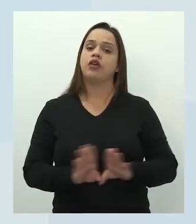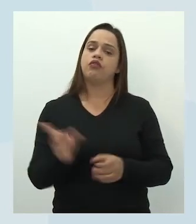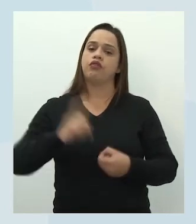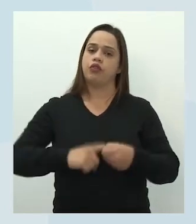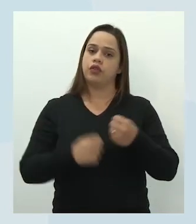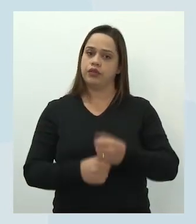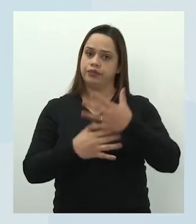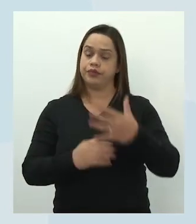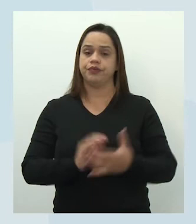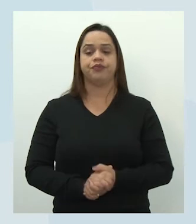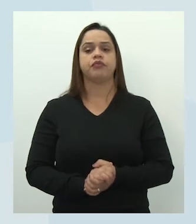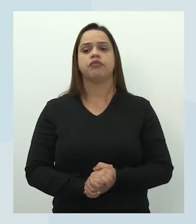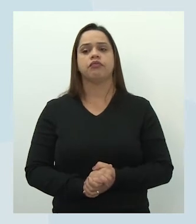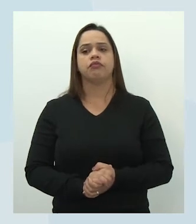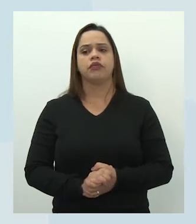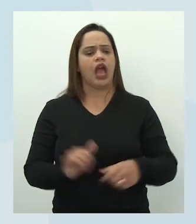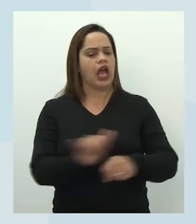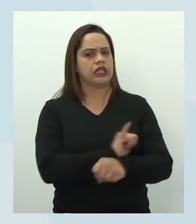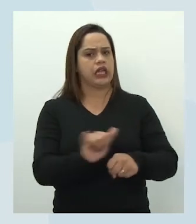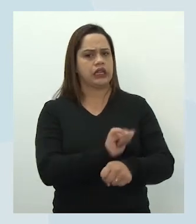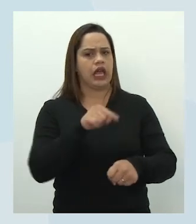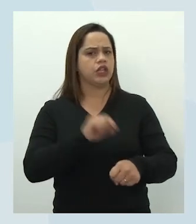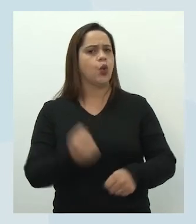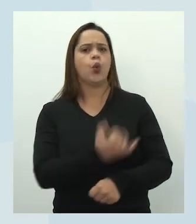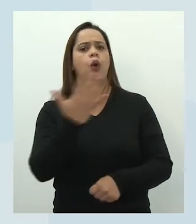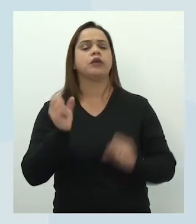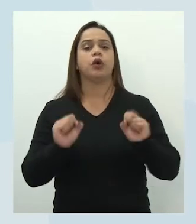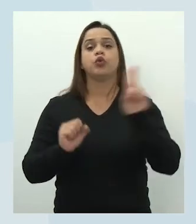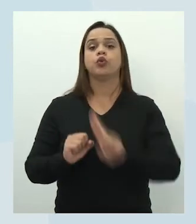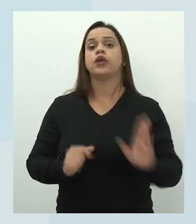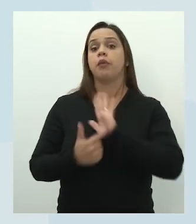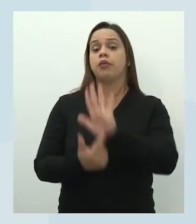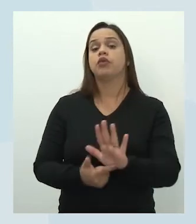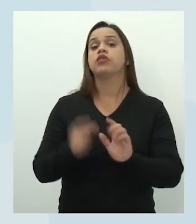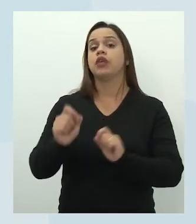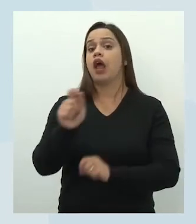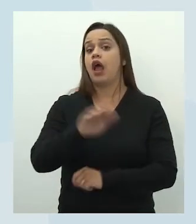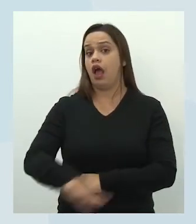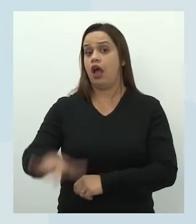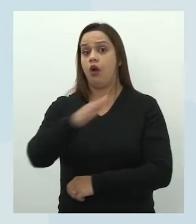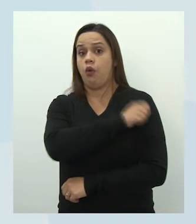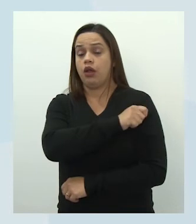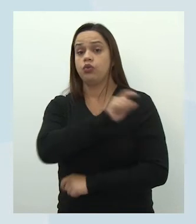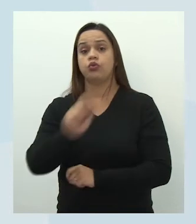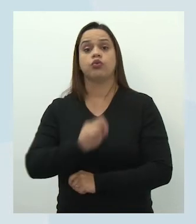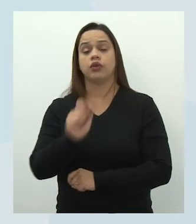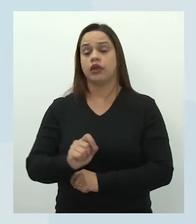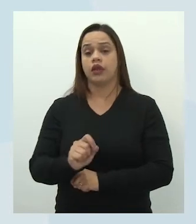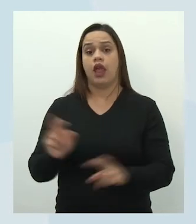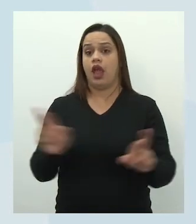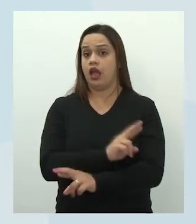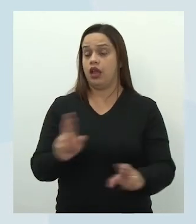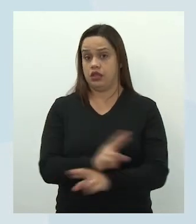quais estratégias podem ser utilizadas para demonstrar aos estudantes a relação entre